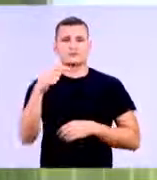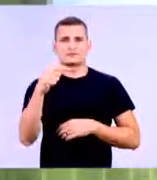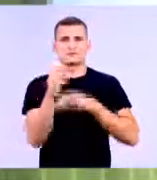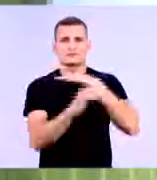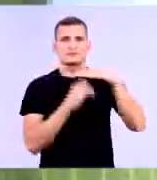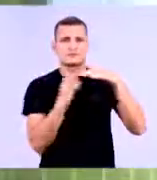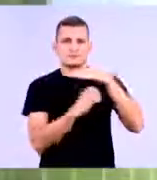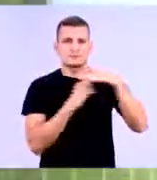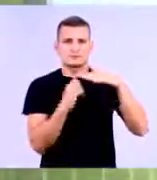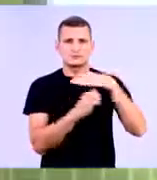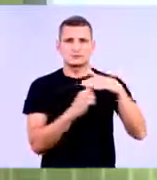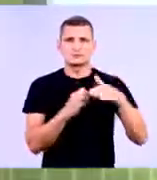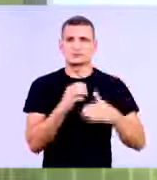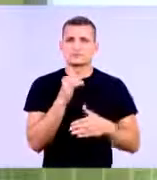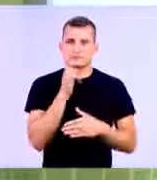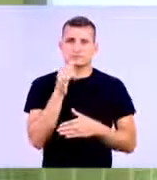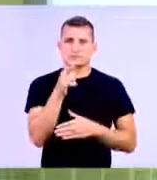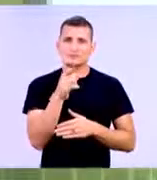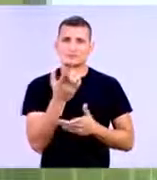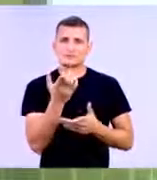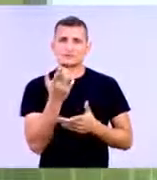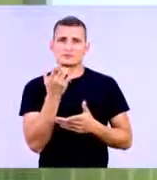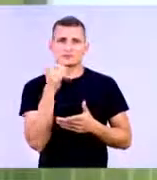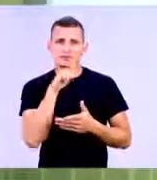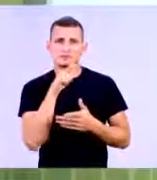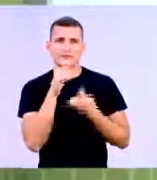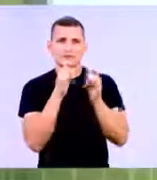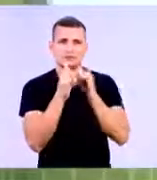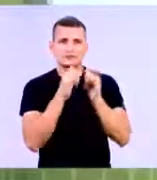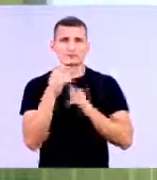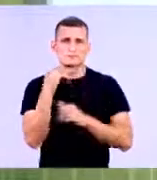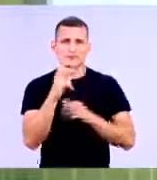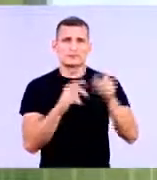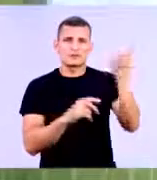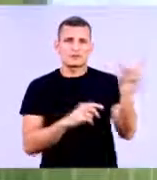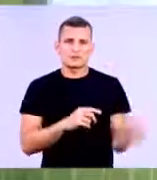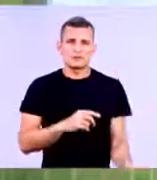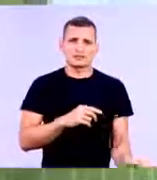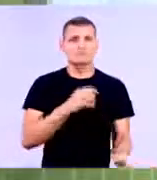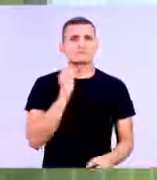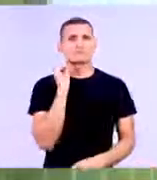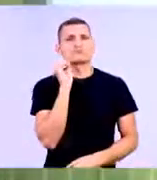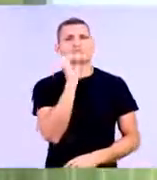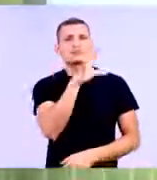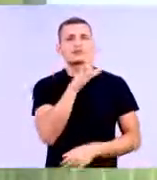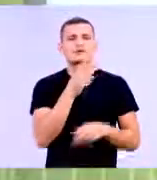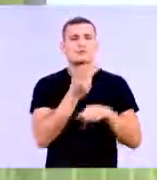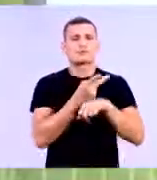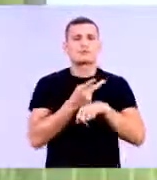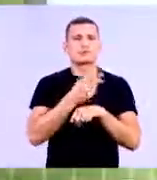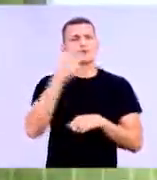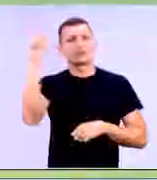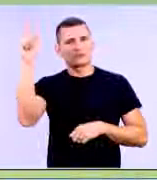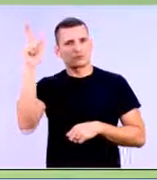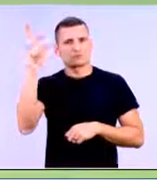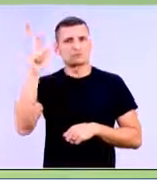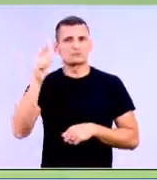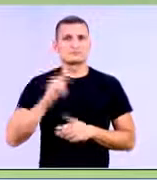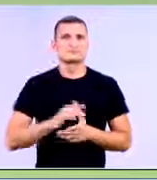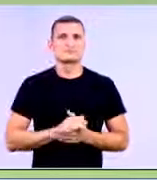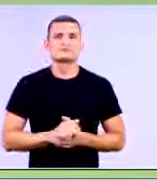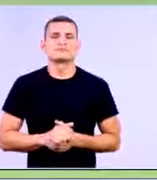né? E de repente, quando você chega com a informação, o teu cliente já foi embora procurar o concorrente há muito tempo. Isso é importante,